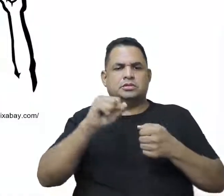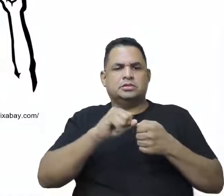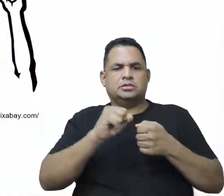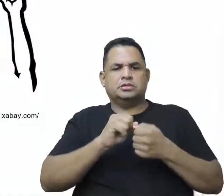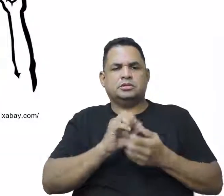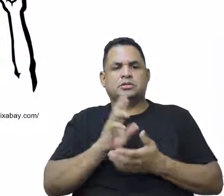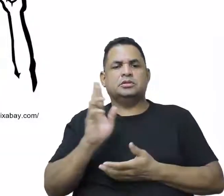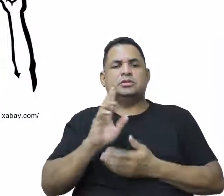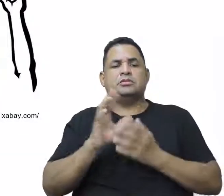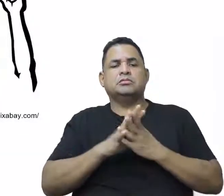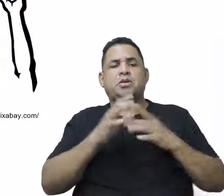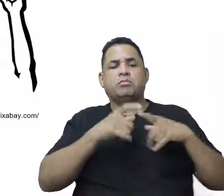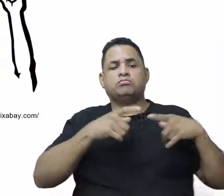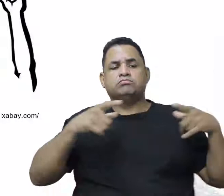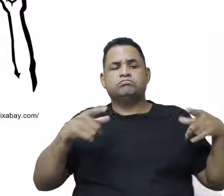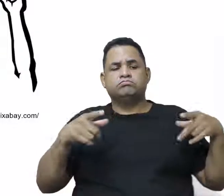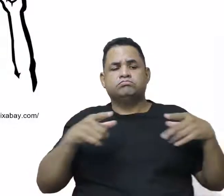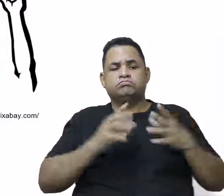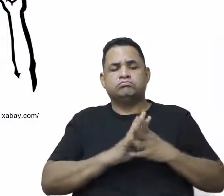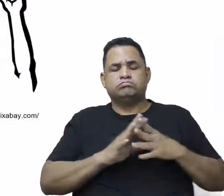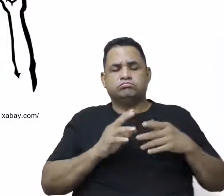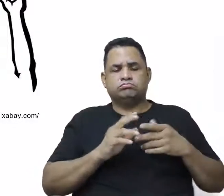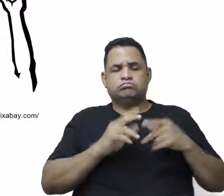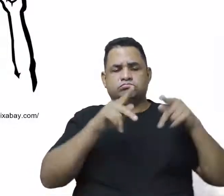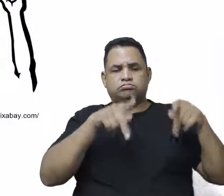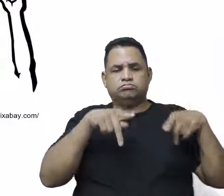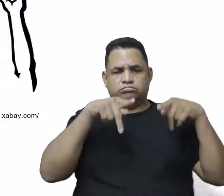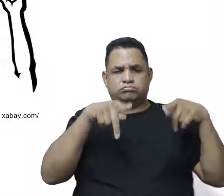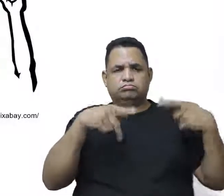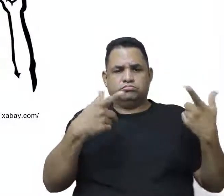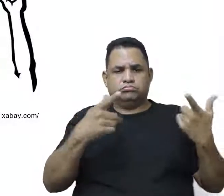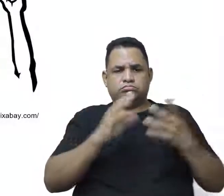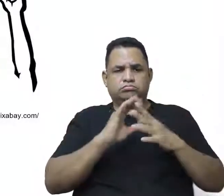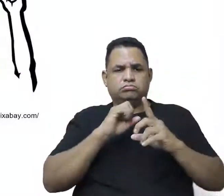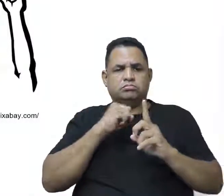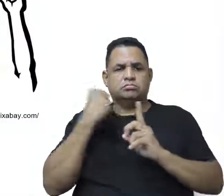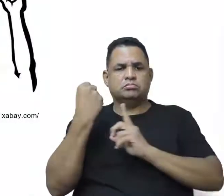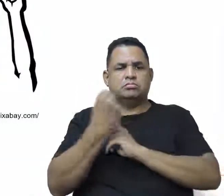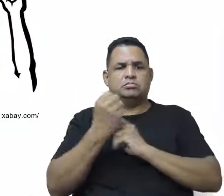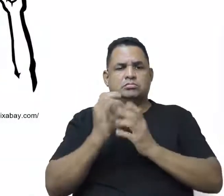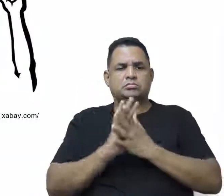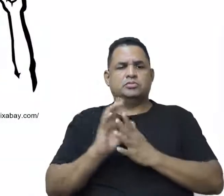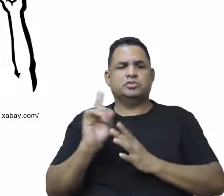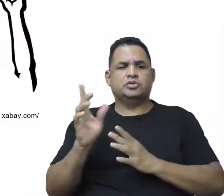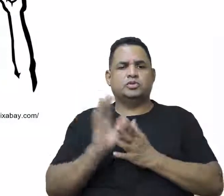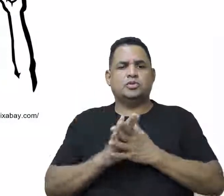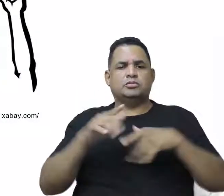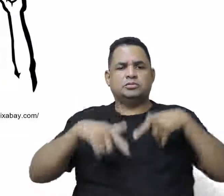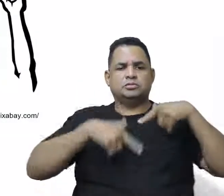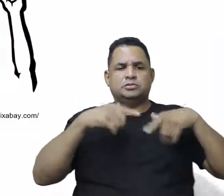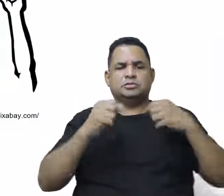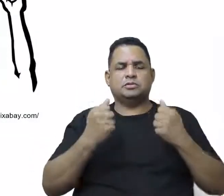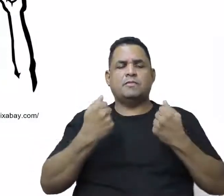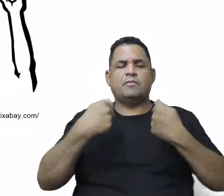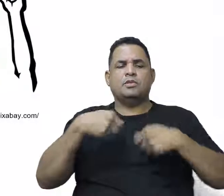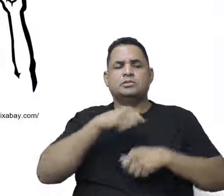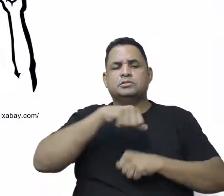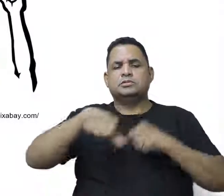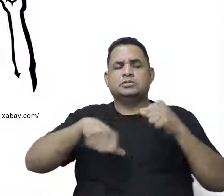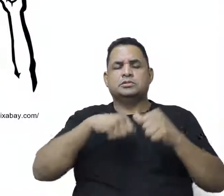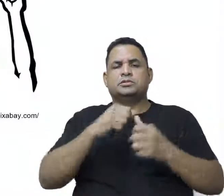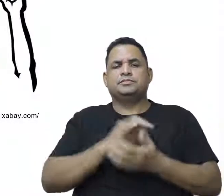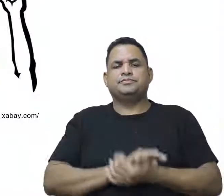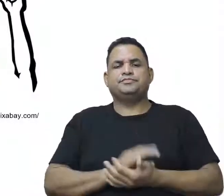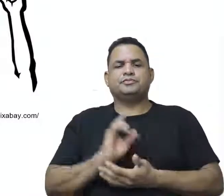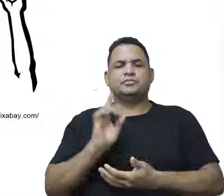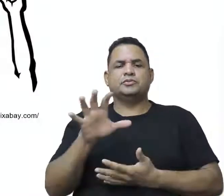realizada por quem é maioria dentro da sociedade. Então, para Marx, só o proletariado pode transformar. Aqui a mudança para o